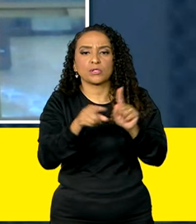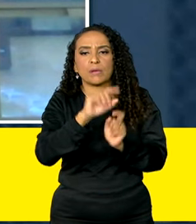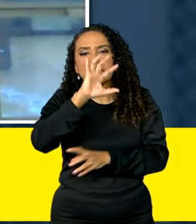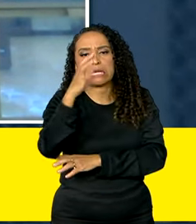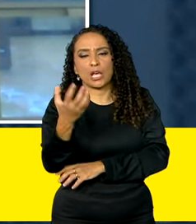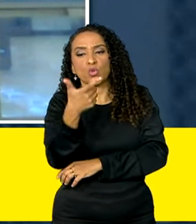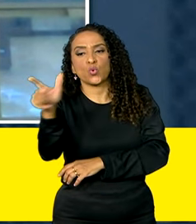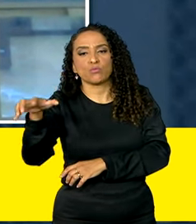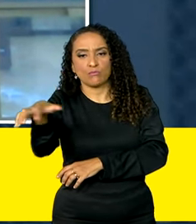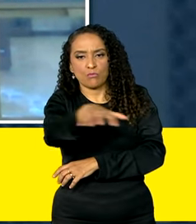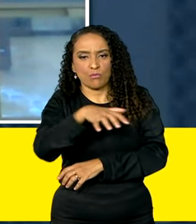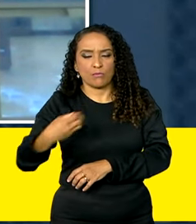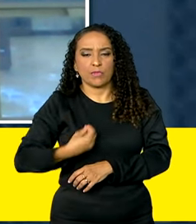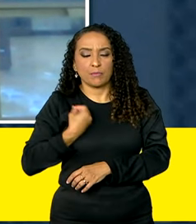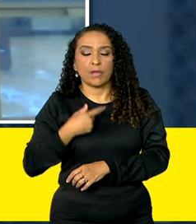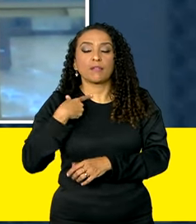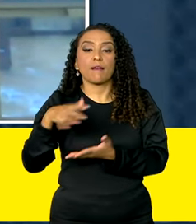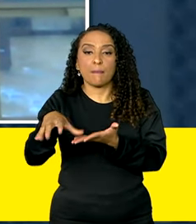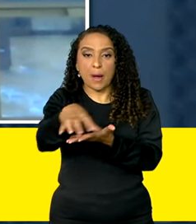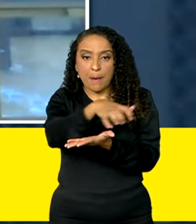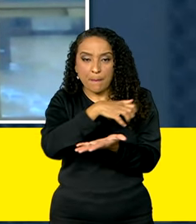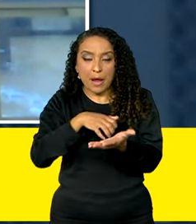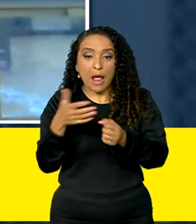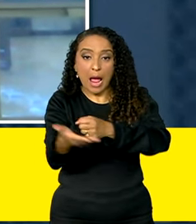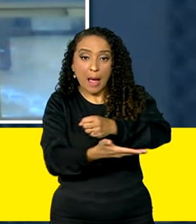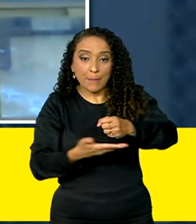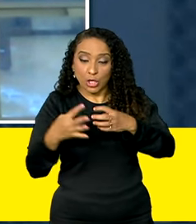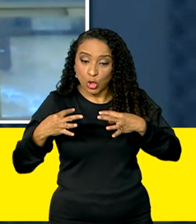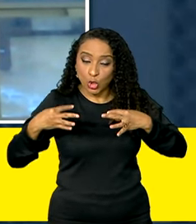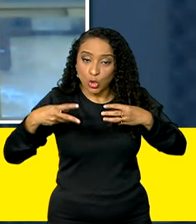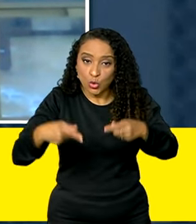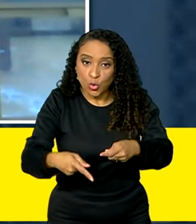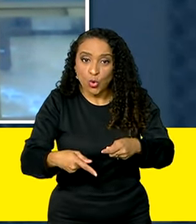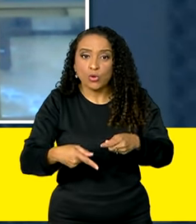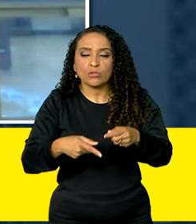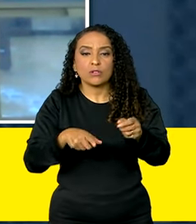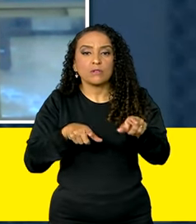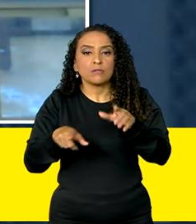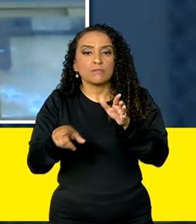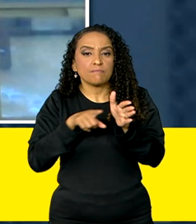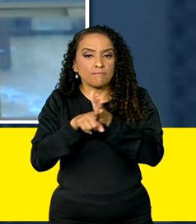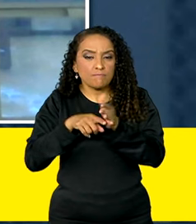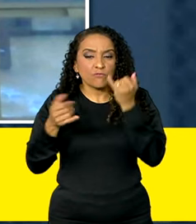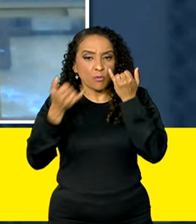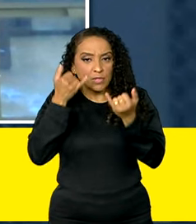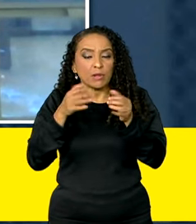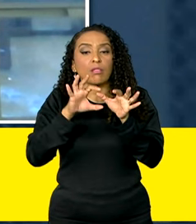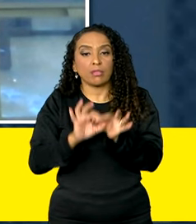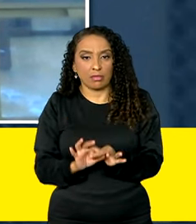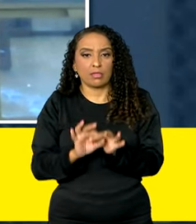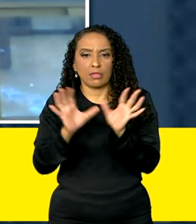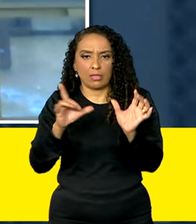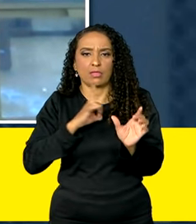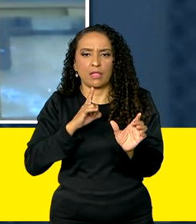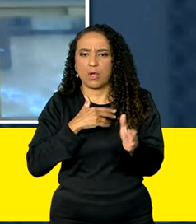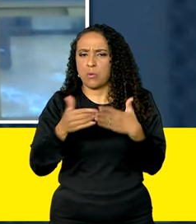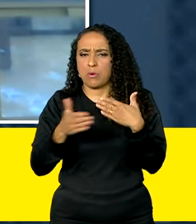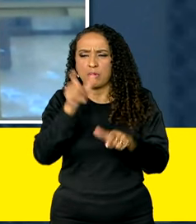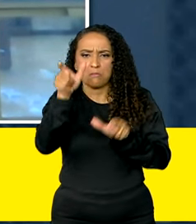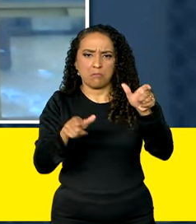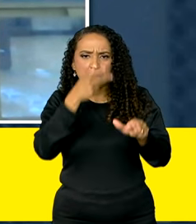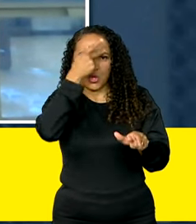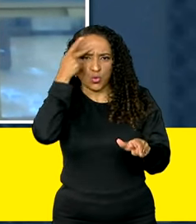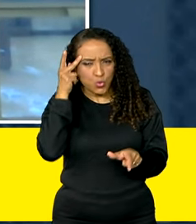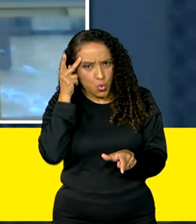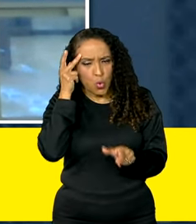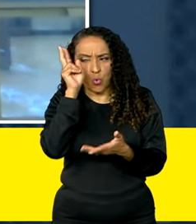biomas, dados esses cuja base toda, né, de dados está disponível para qualquer